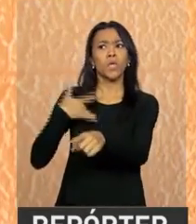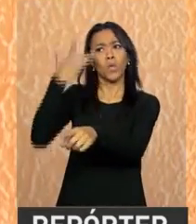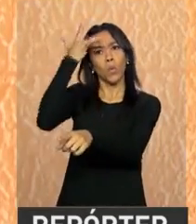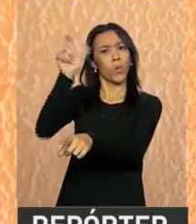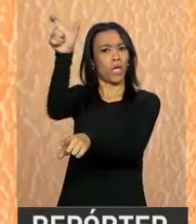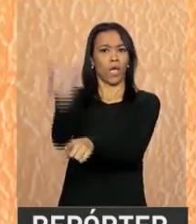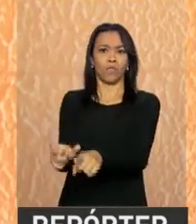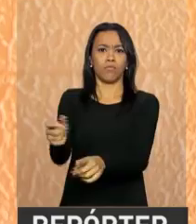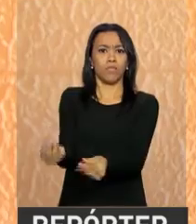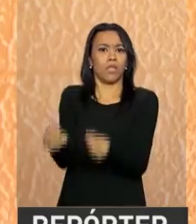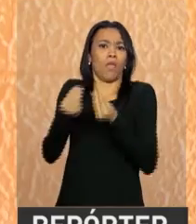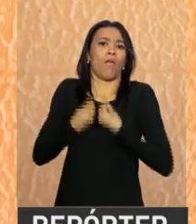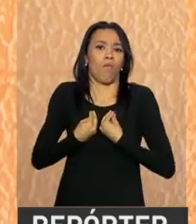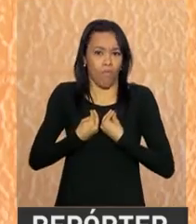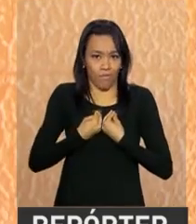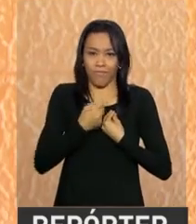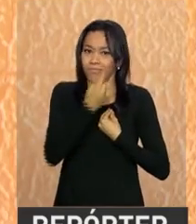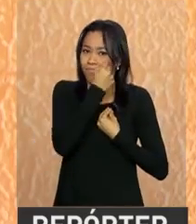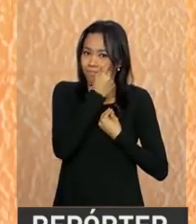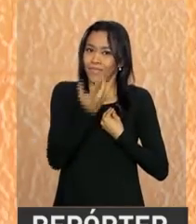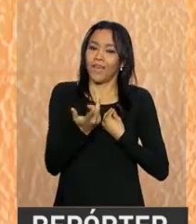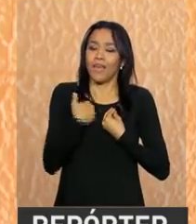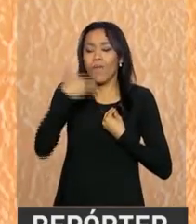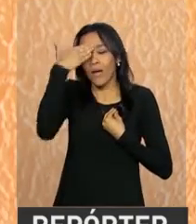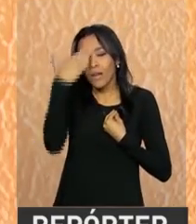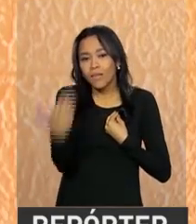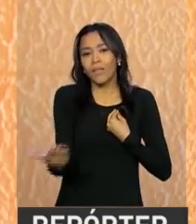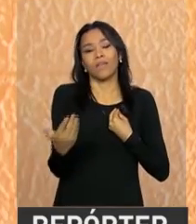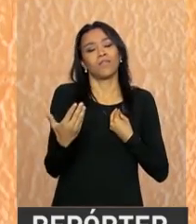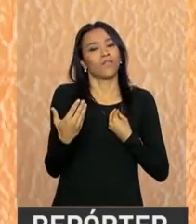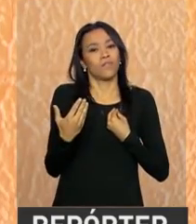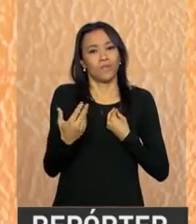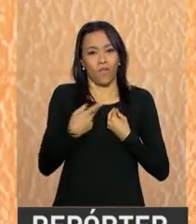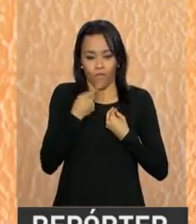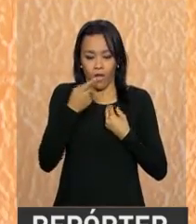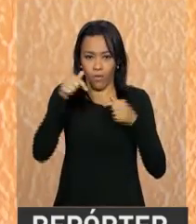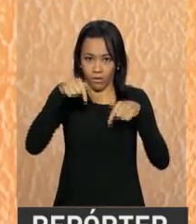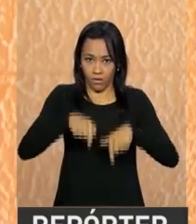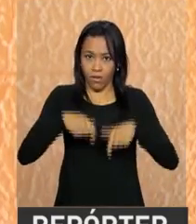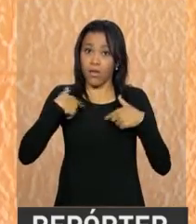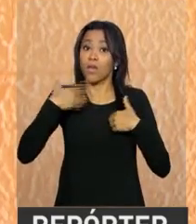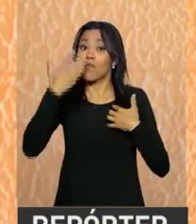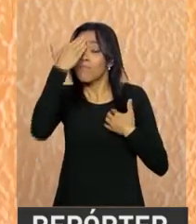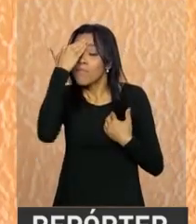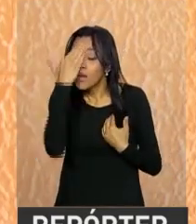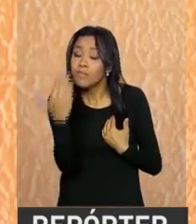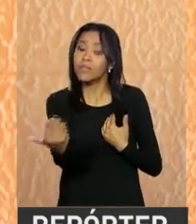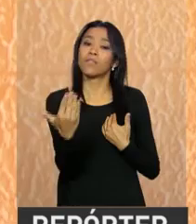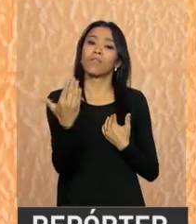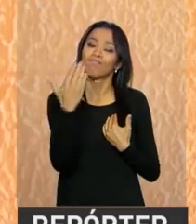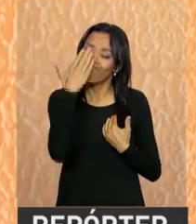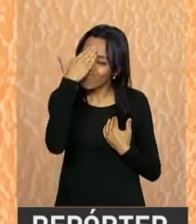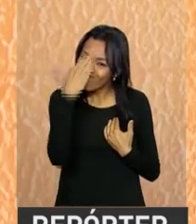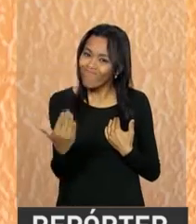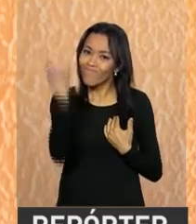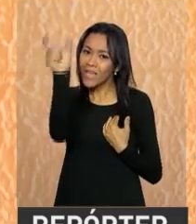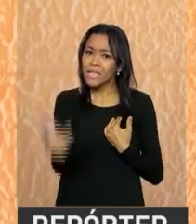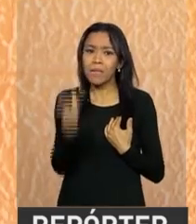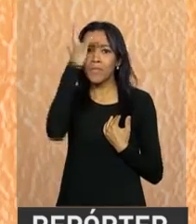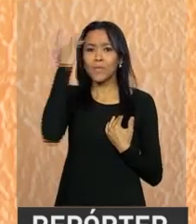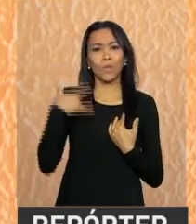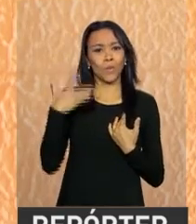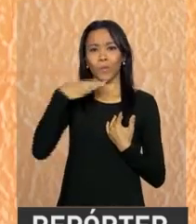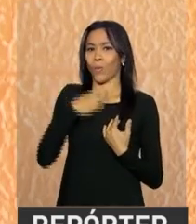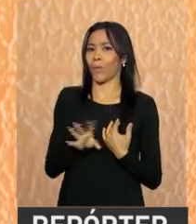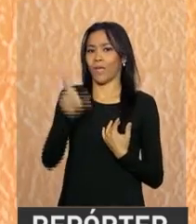conheço mas mesmo assim eu agradeça e deixe a graninha minha gratidão ea gratidão essa pessoa que eu não conheço